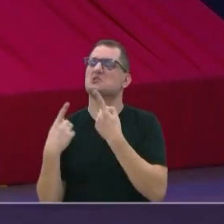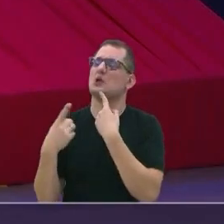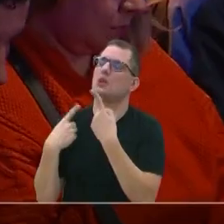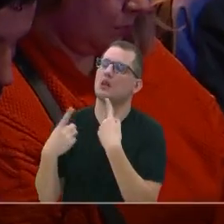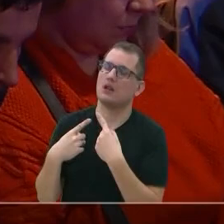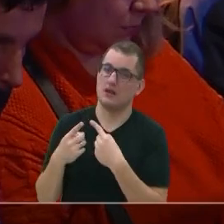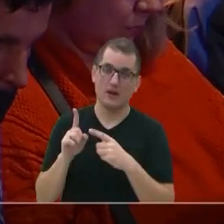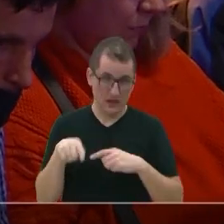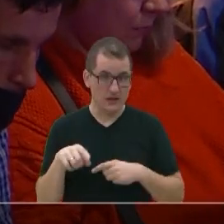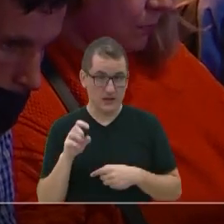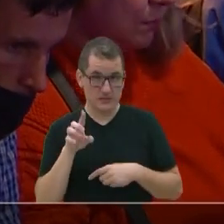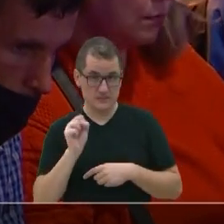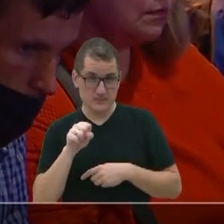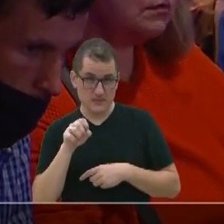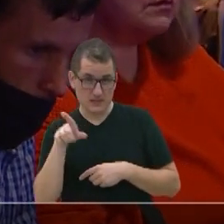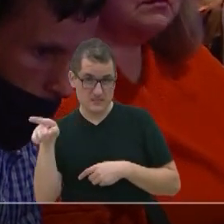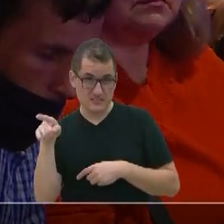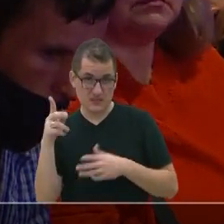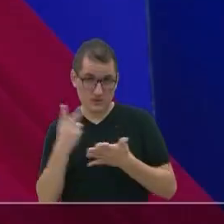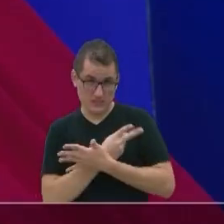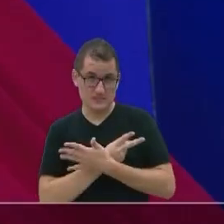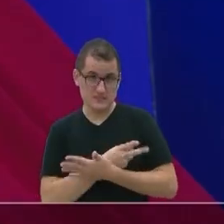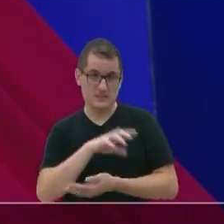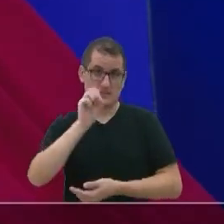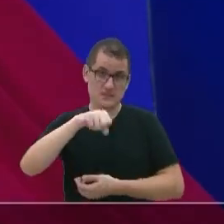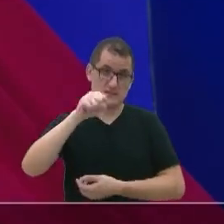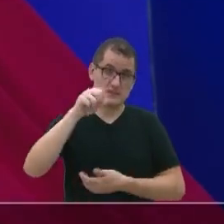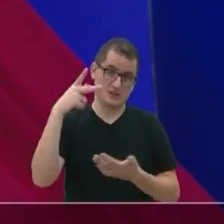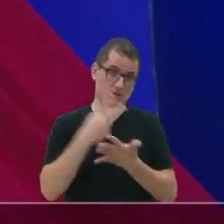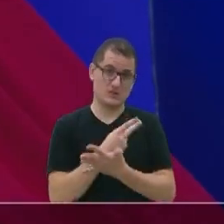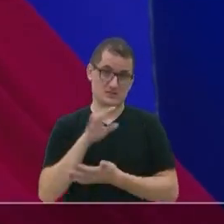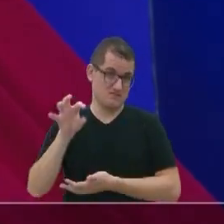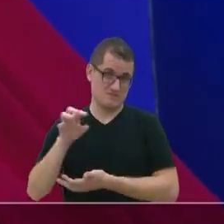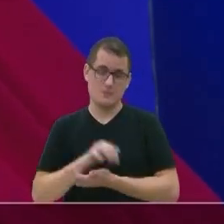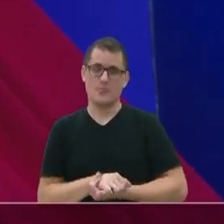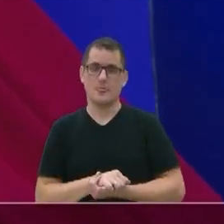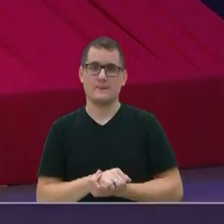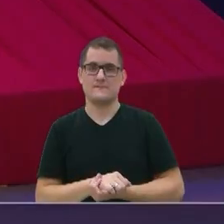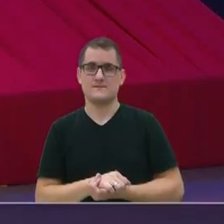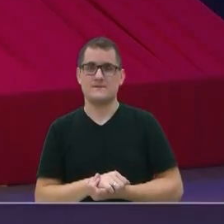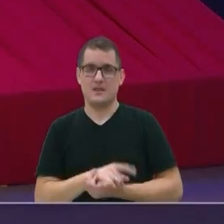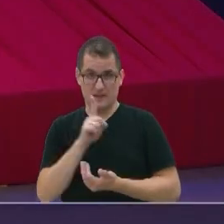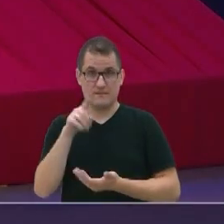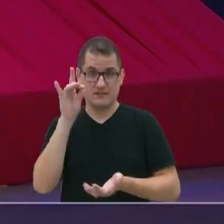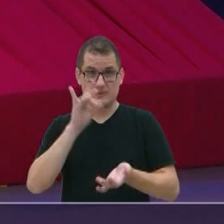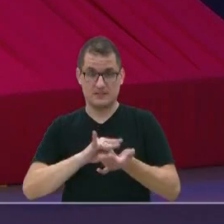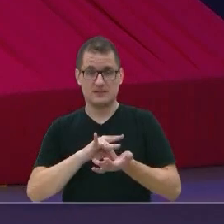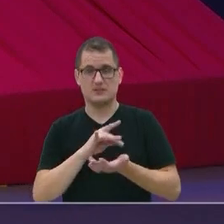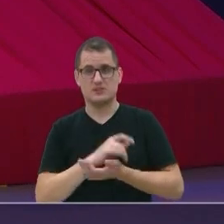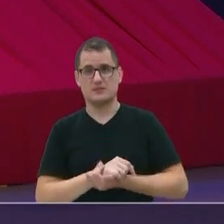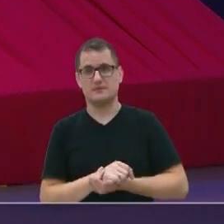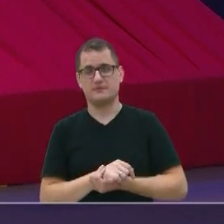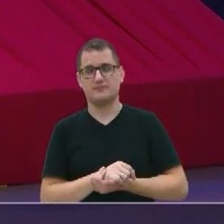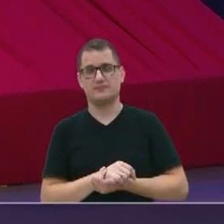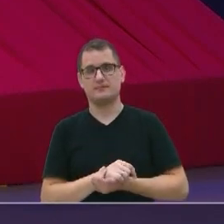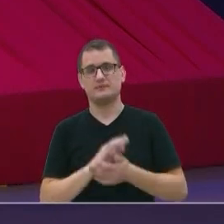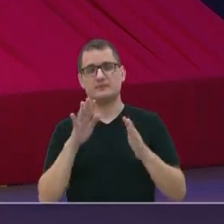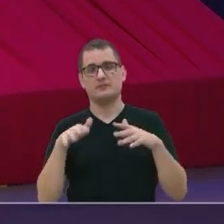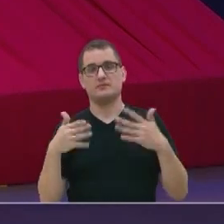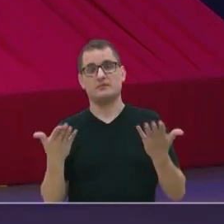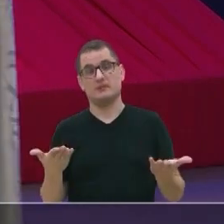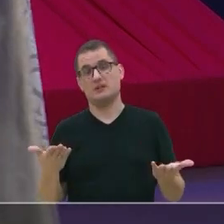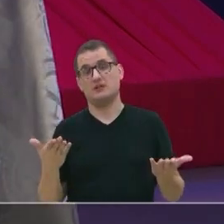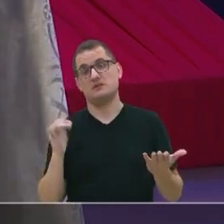é? Claro que é. É desse jeito? É uma verdade? Então, se